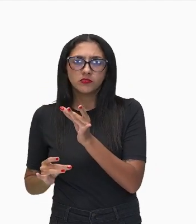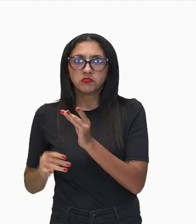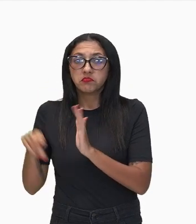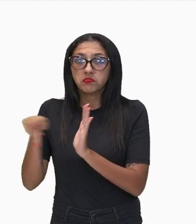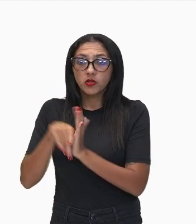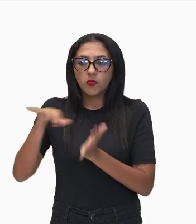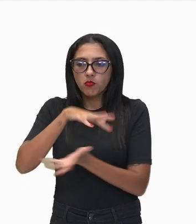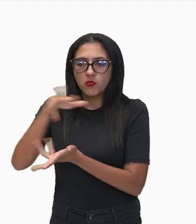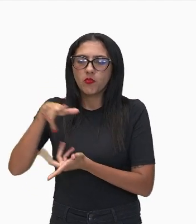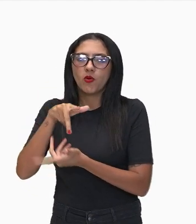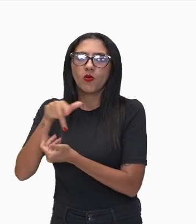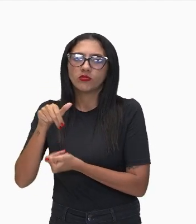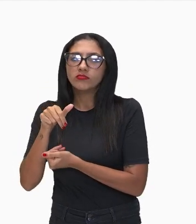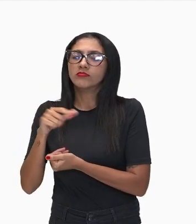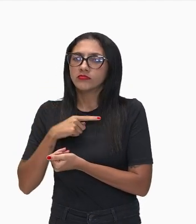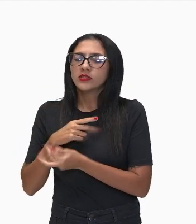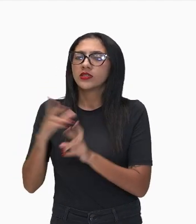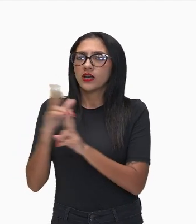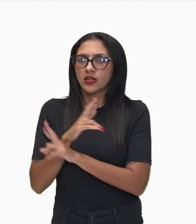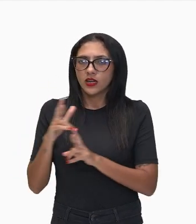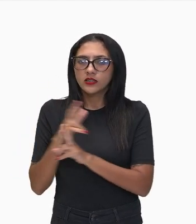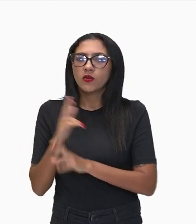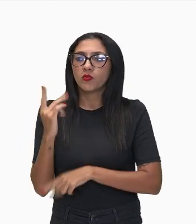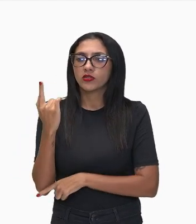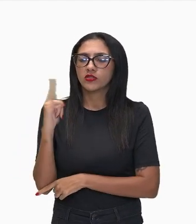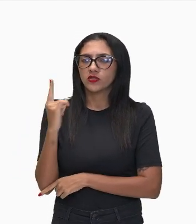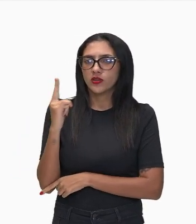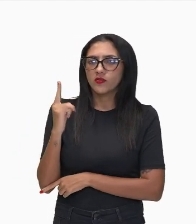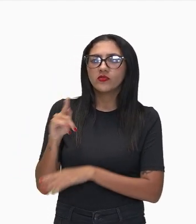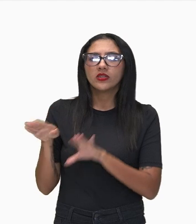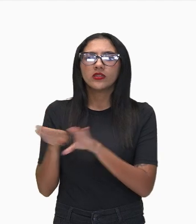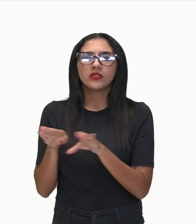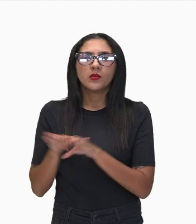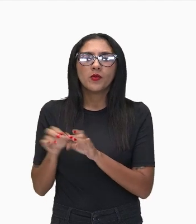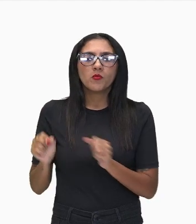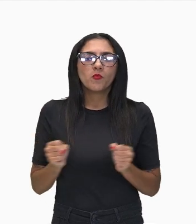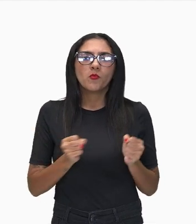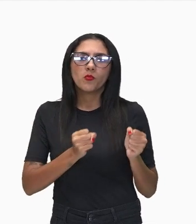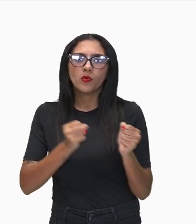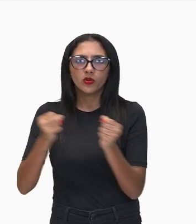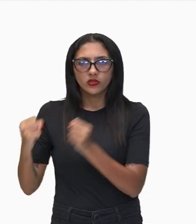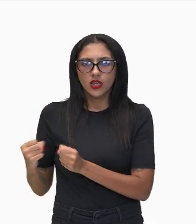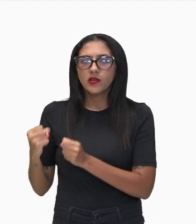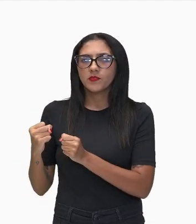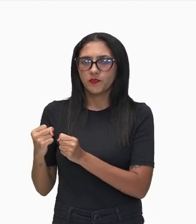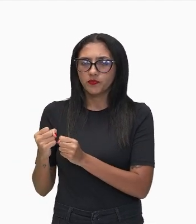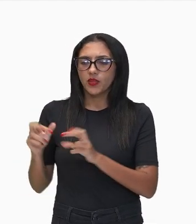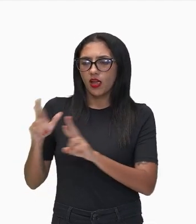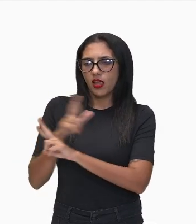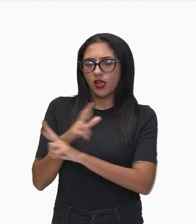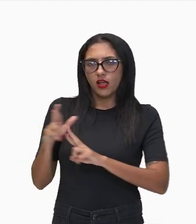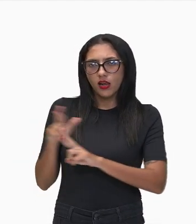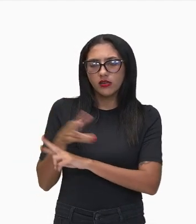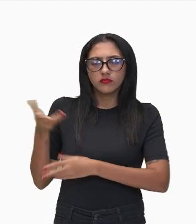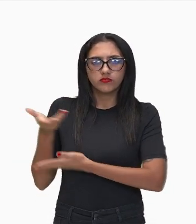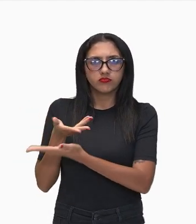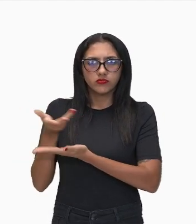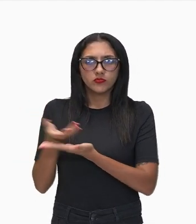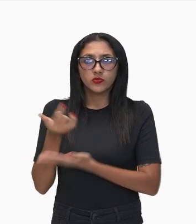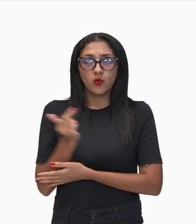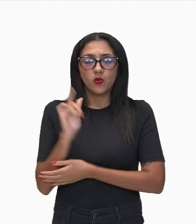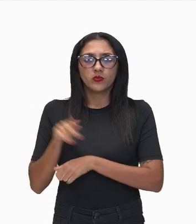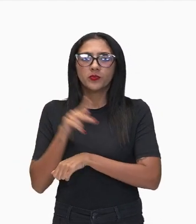ela lida com a interação entre a geografia e o poder nas relações internacionais. Enquanto que